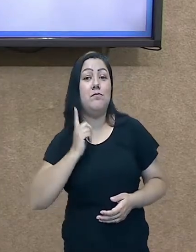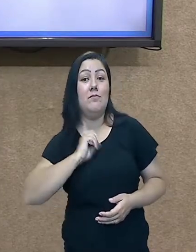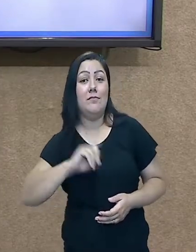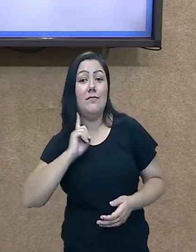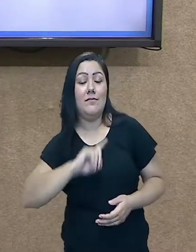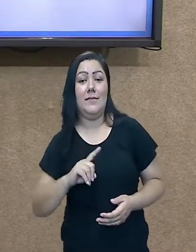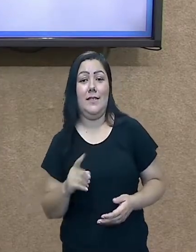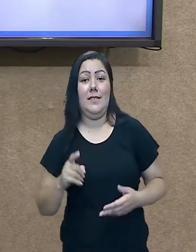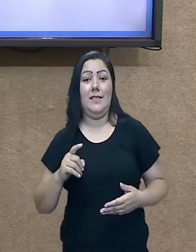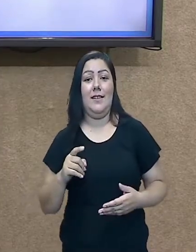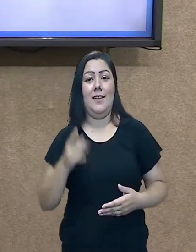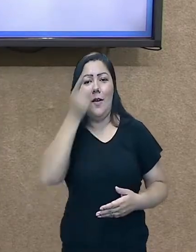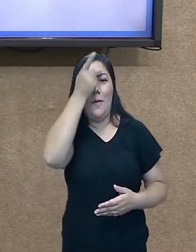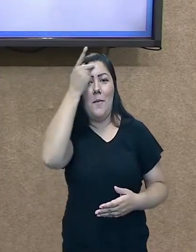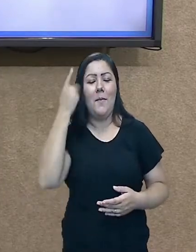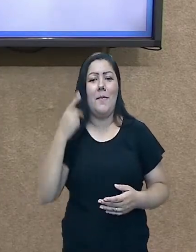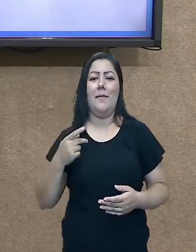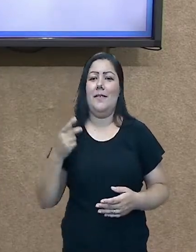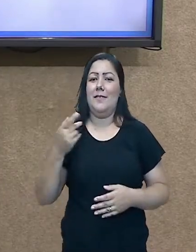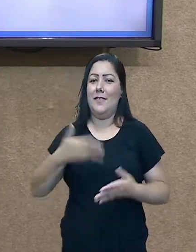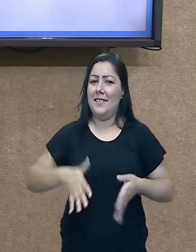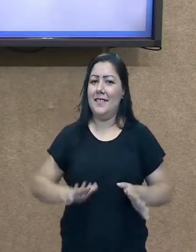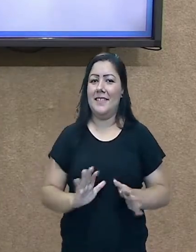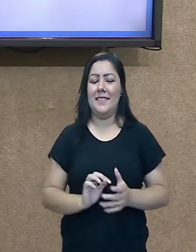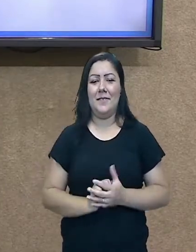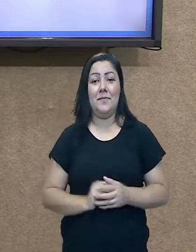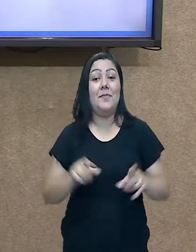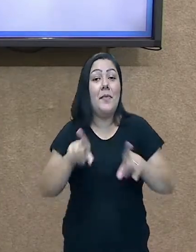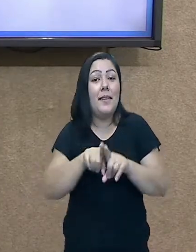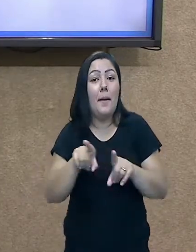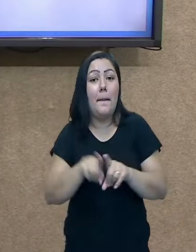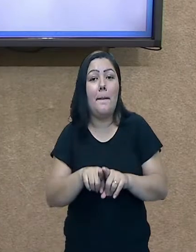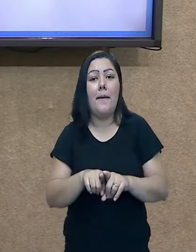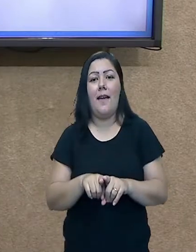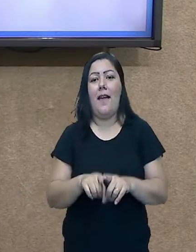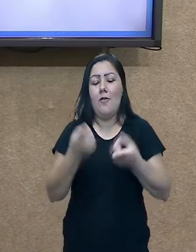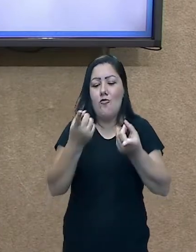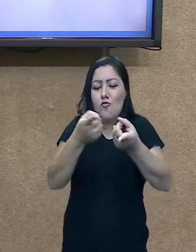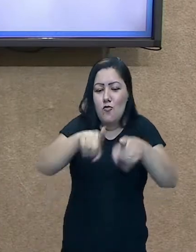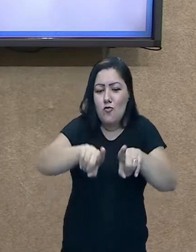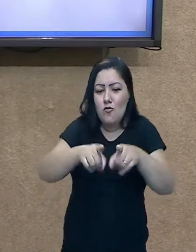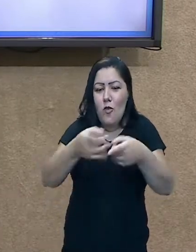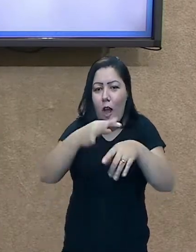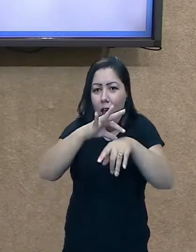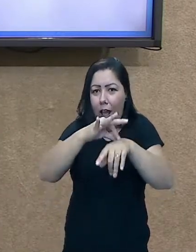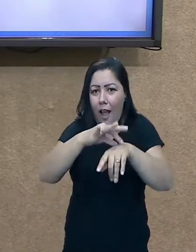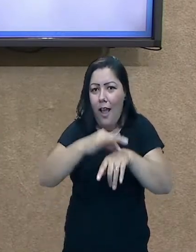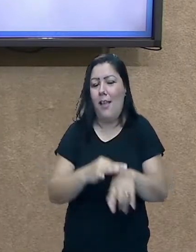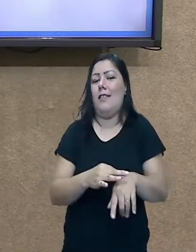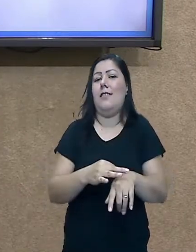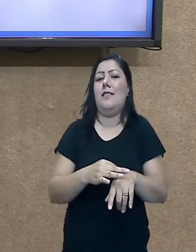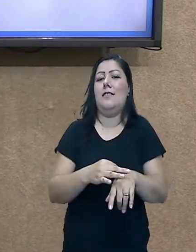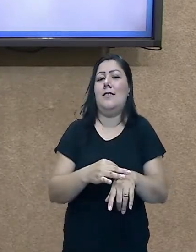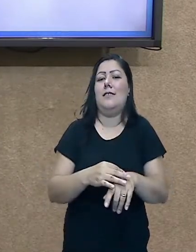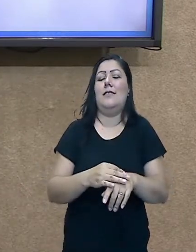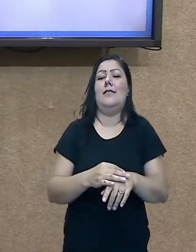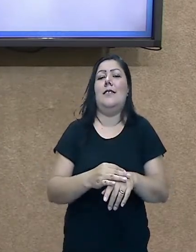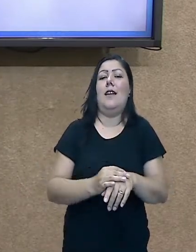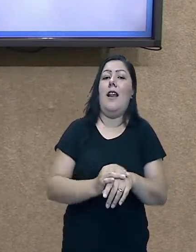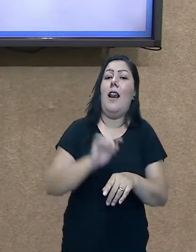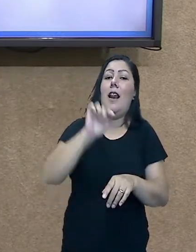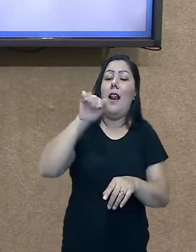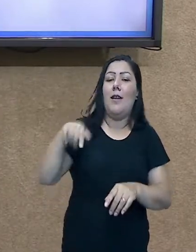falar o churrasco gaúcho, né? Então, nós temos essas